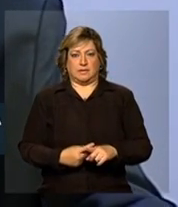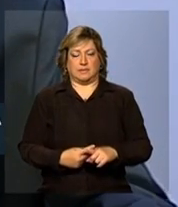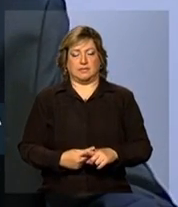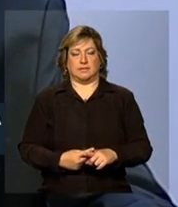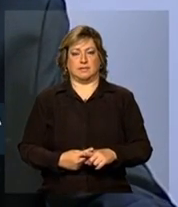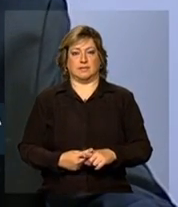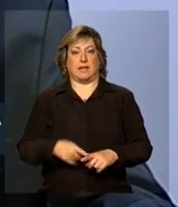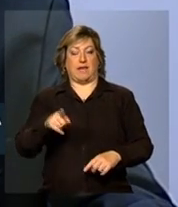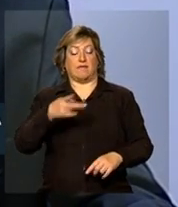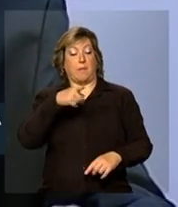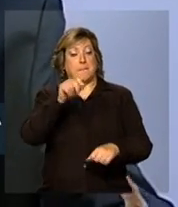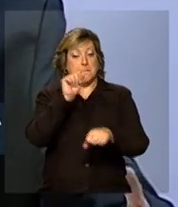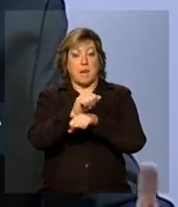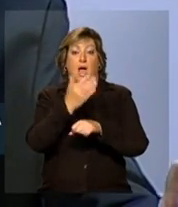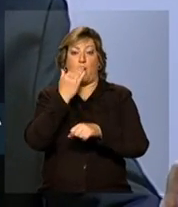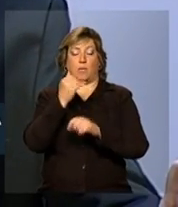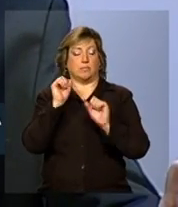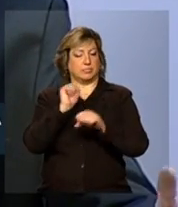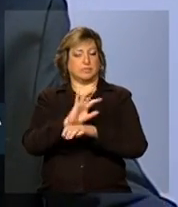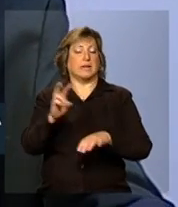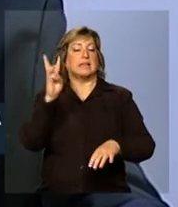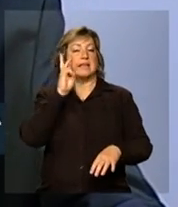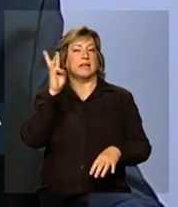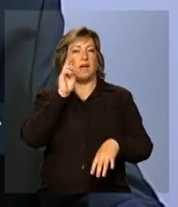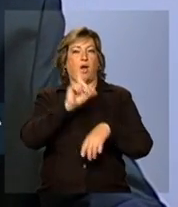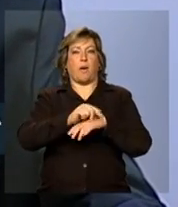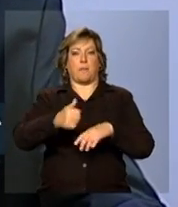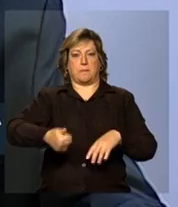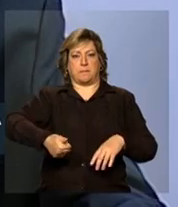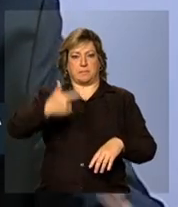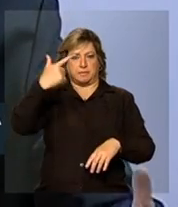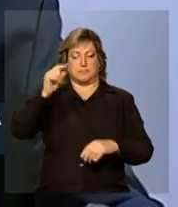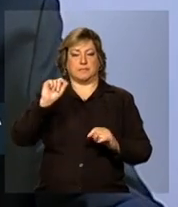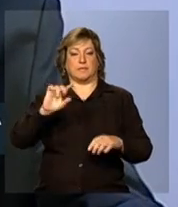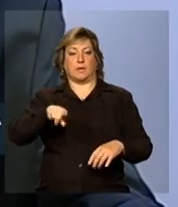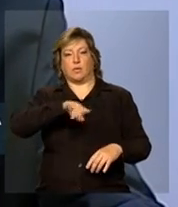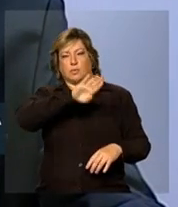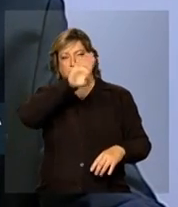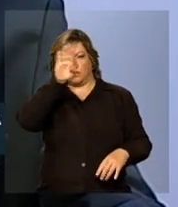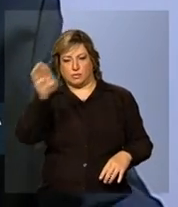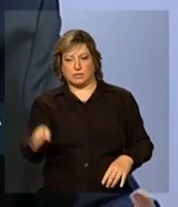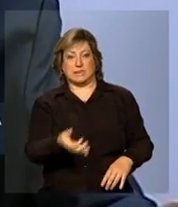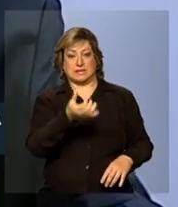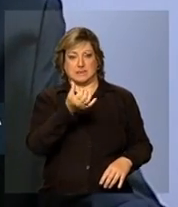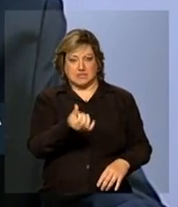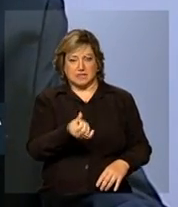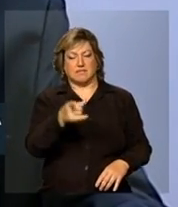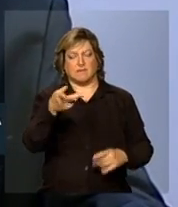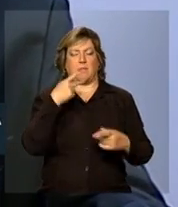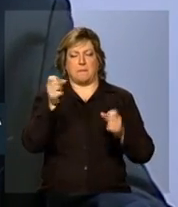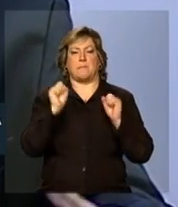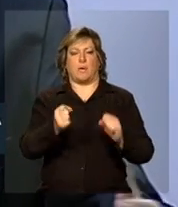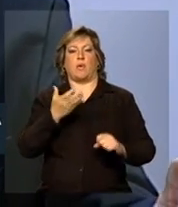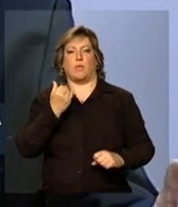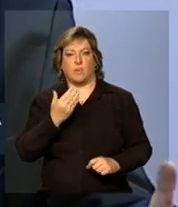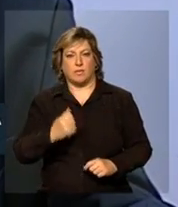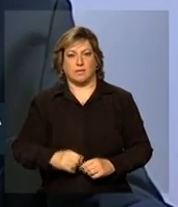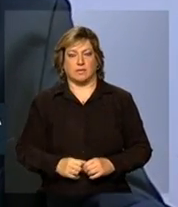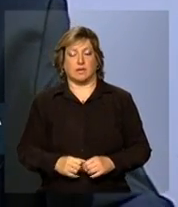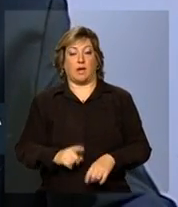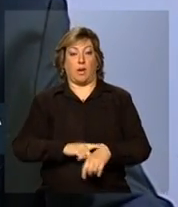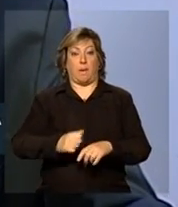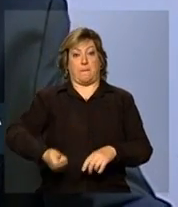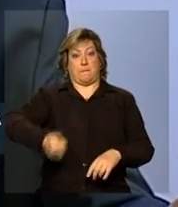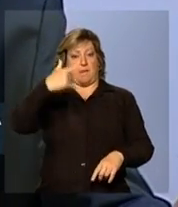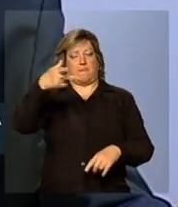Aí ele falou, para de comer. Foi terça-feira, meio-dia. Aí, quando foi 6 horas da tarde, ele falou, pode comer. Aí, meia-noite,